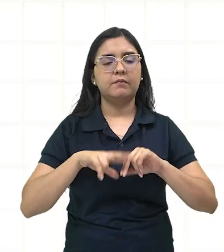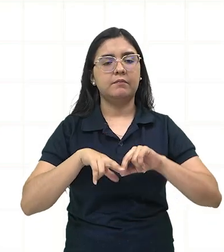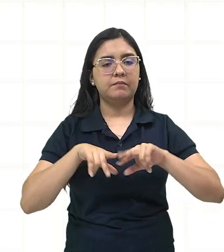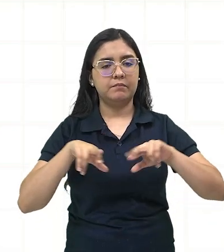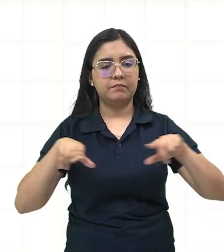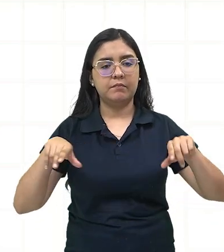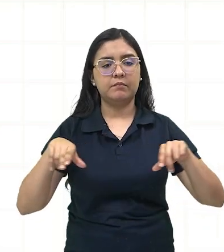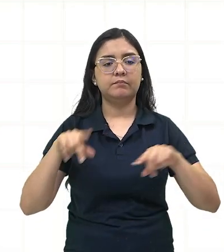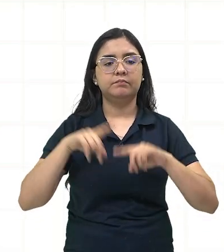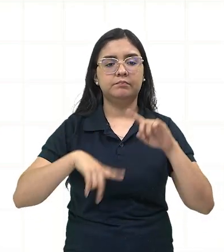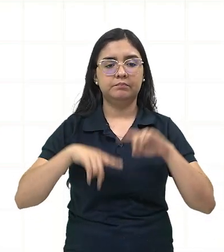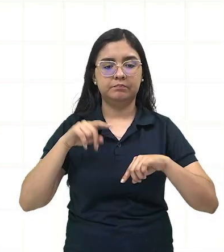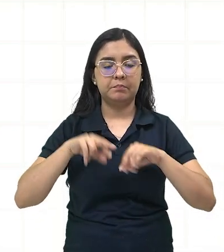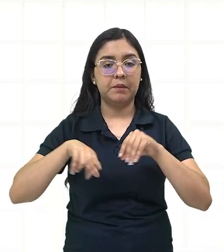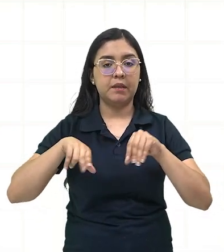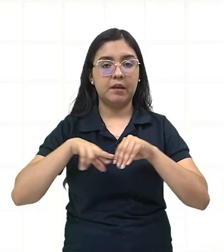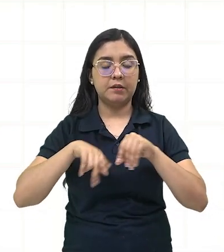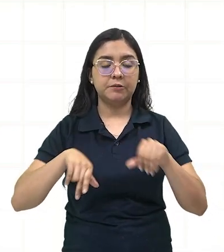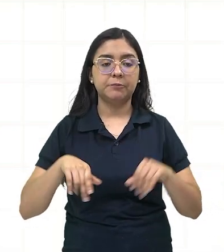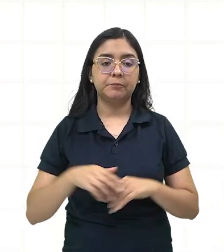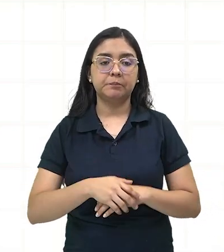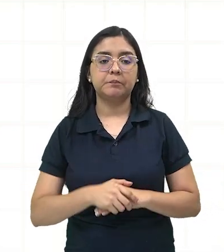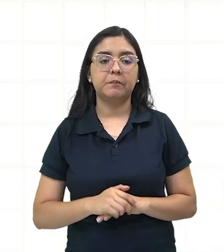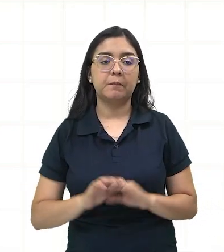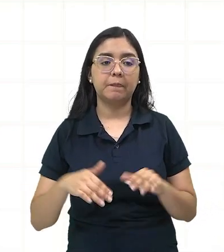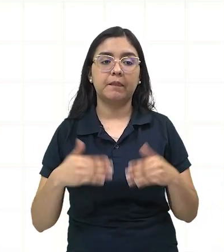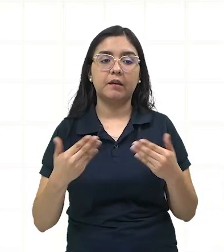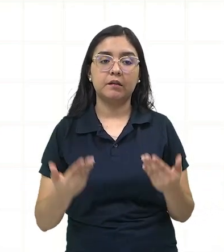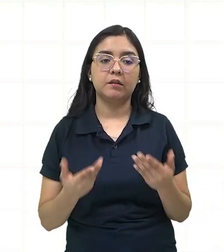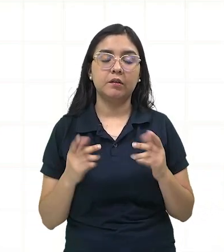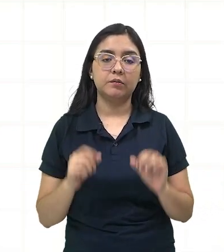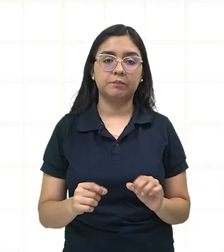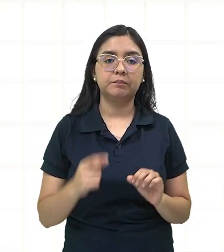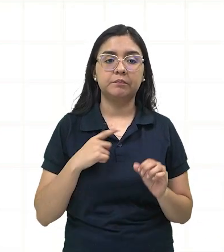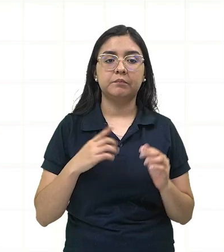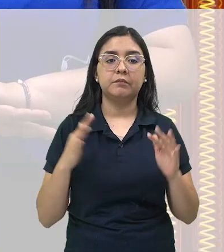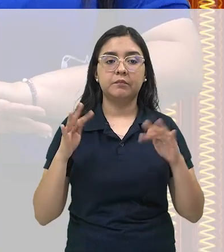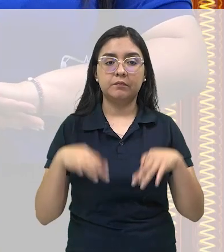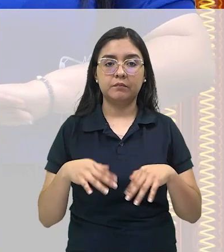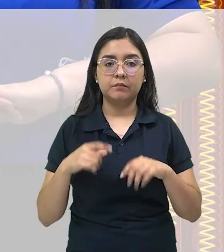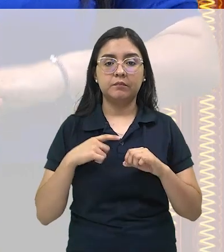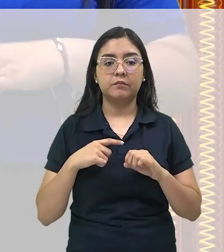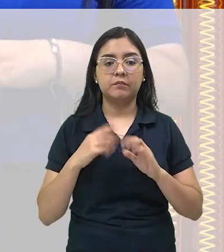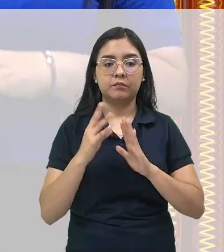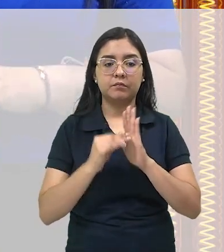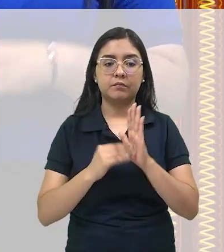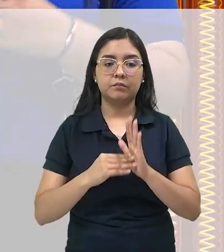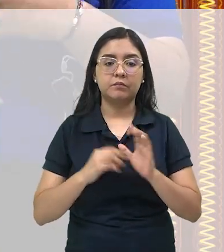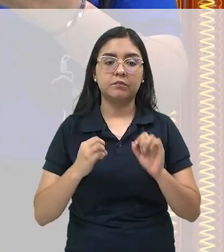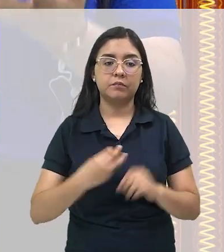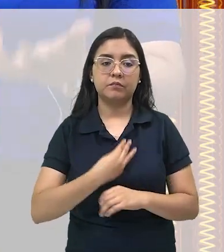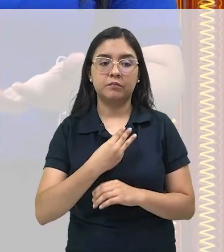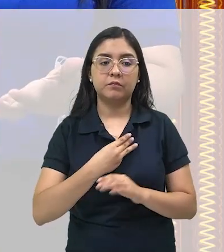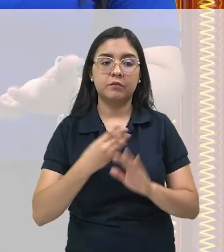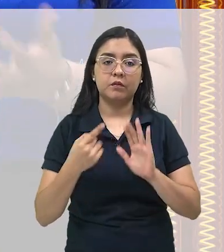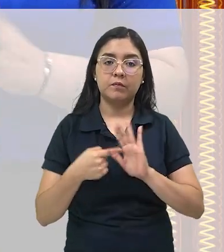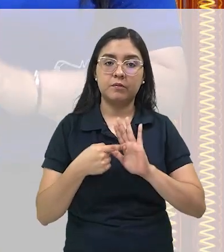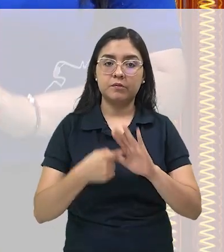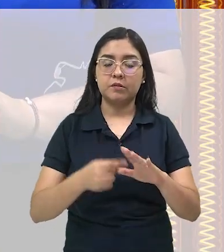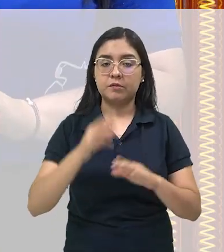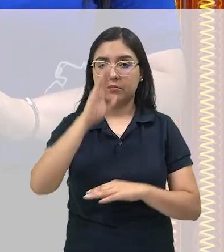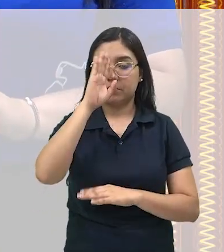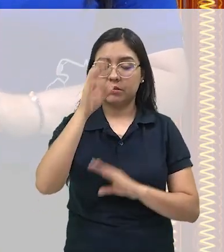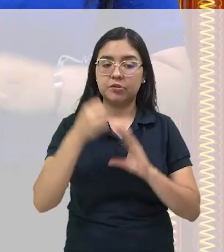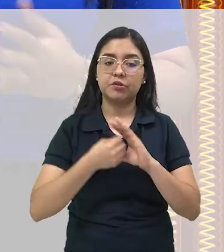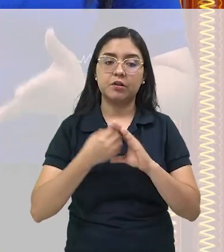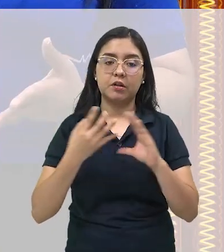recursos minerais. Para ir já fechando esse momento do Canadá, a gente traz agora as principais características